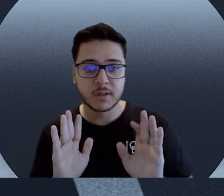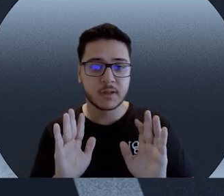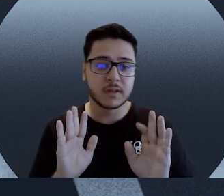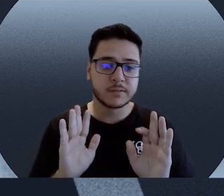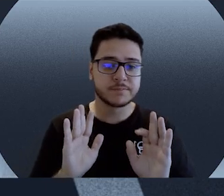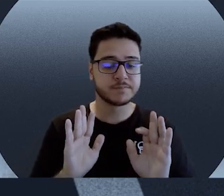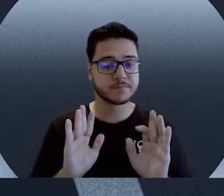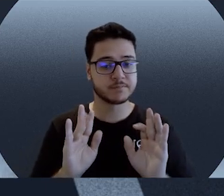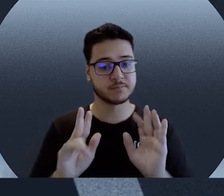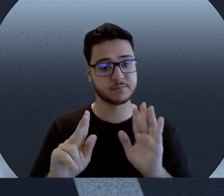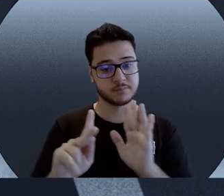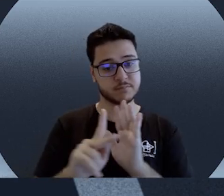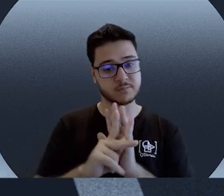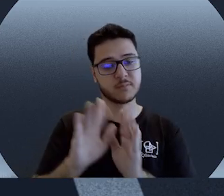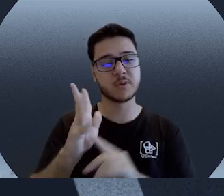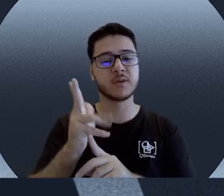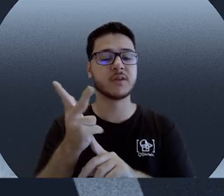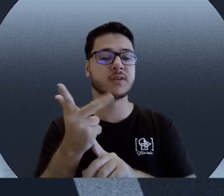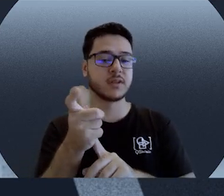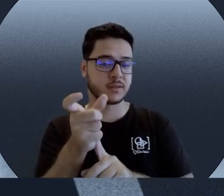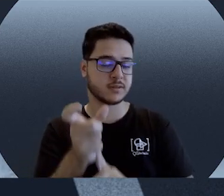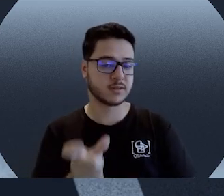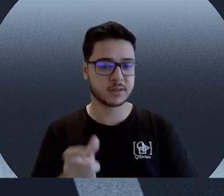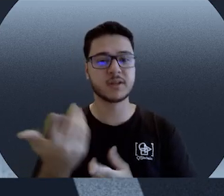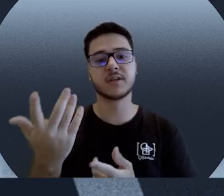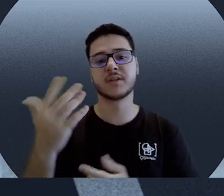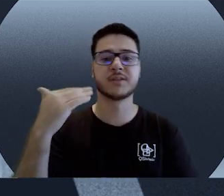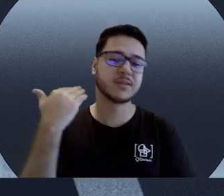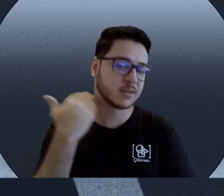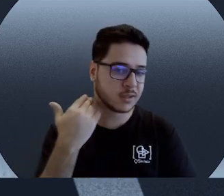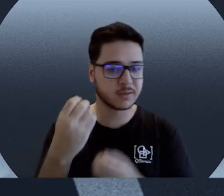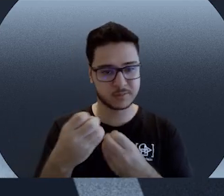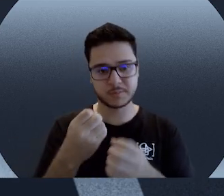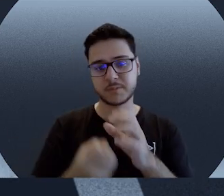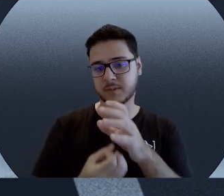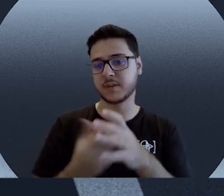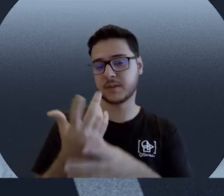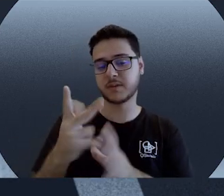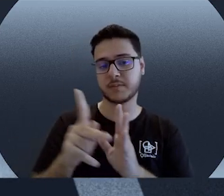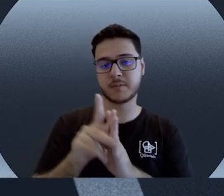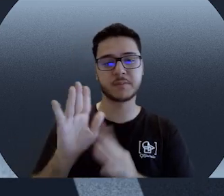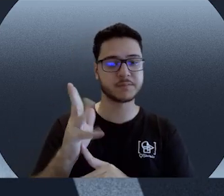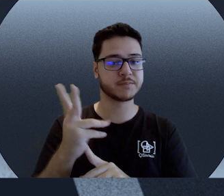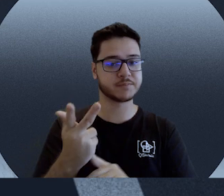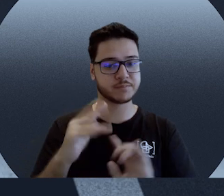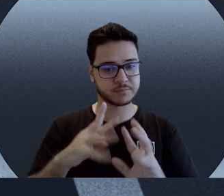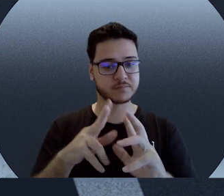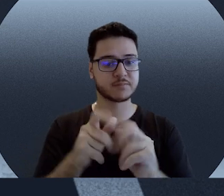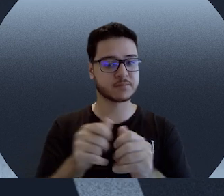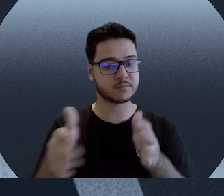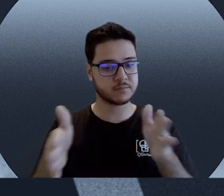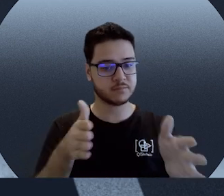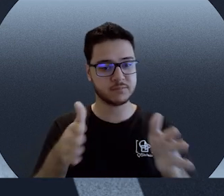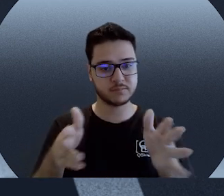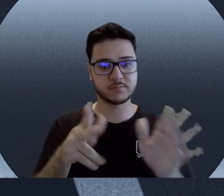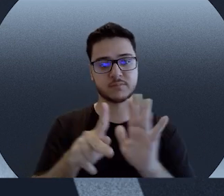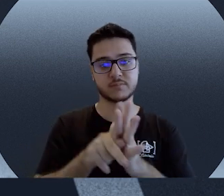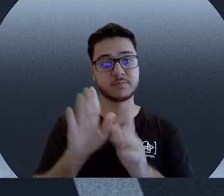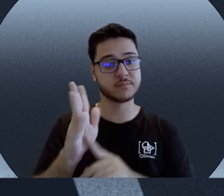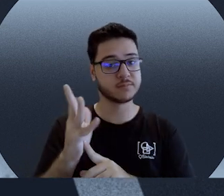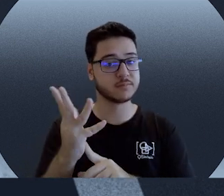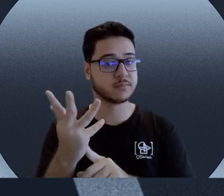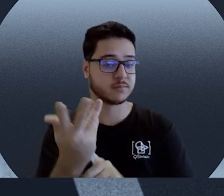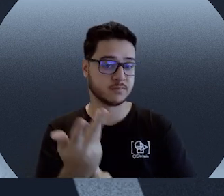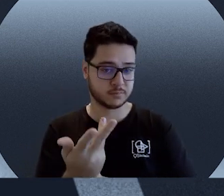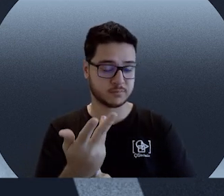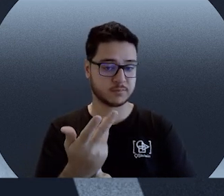que, os artistas saturados da forma que se produzia a arte durante todo o período artístico. Então, vamos, por